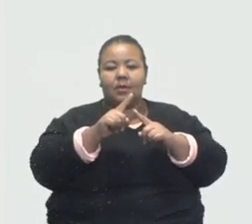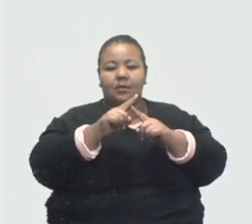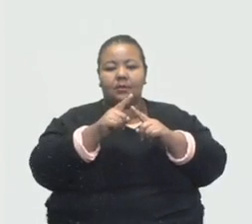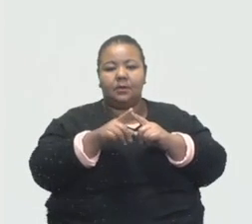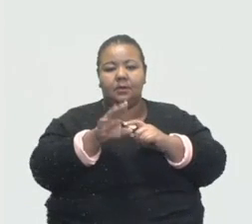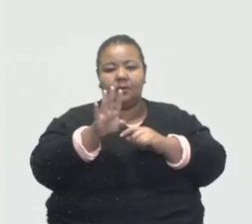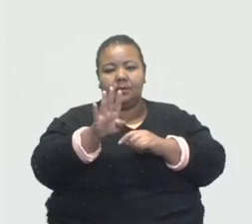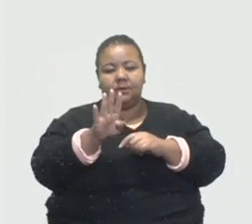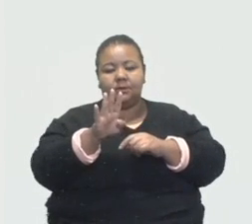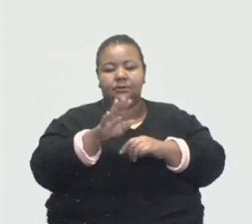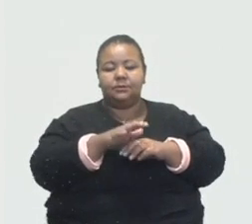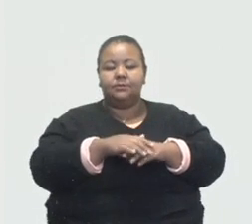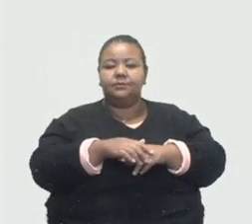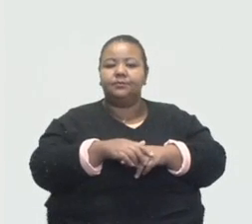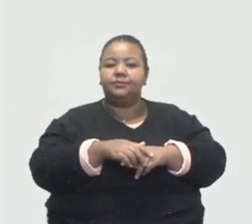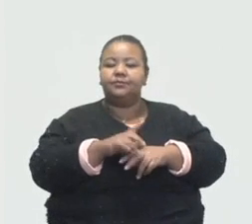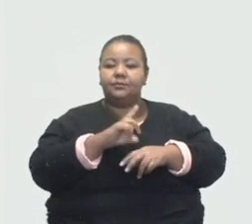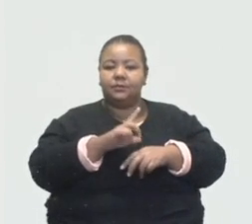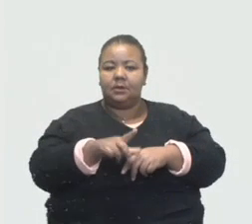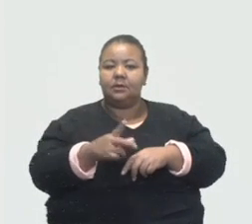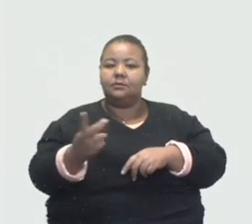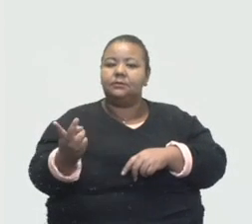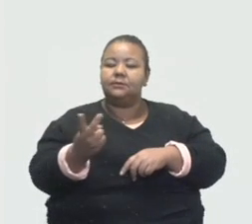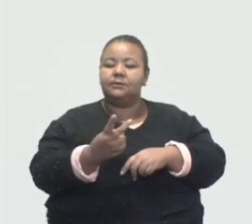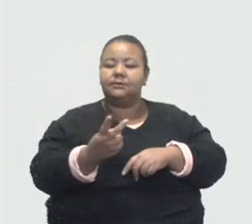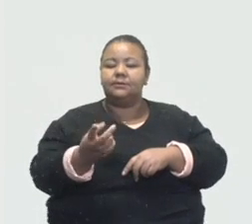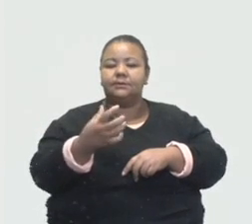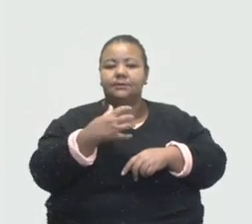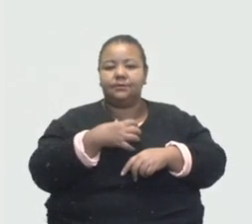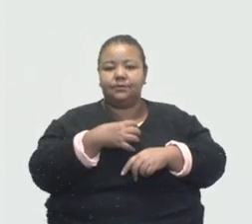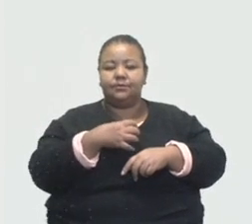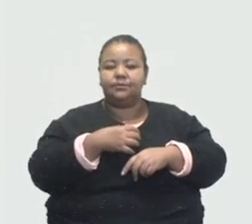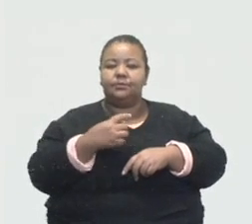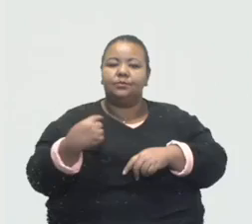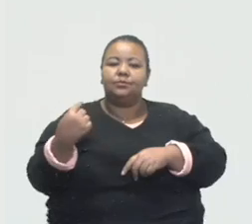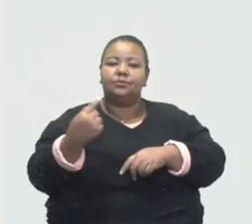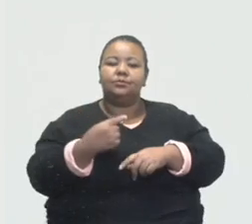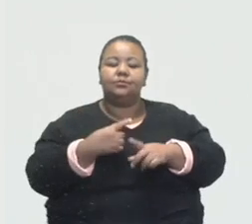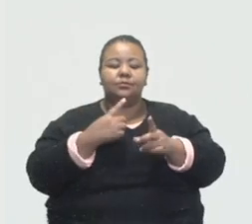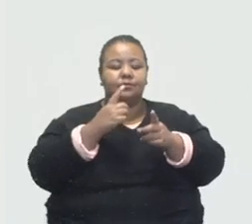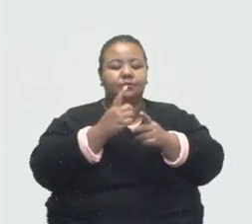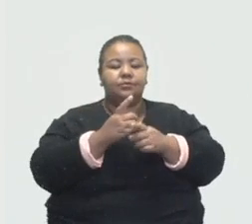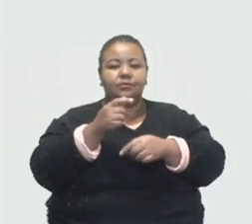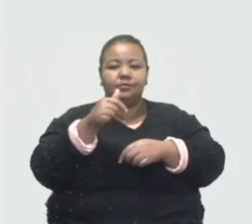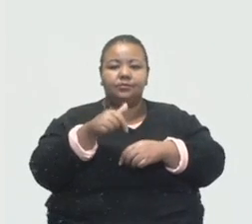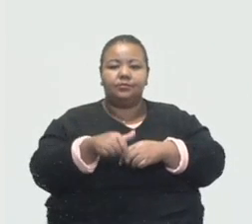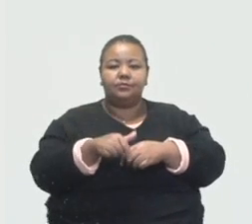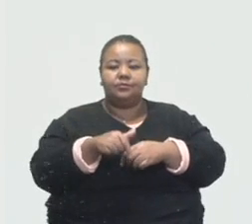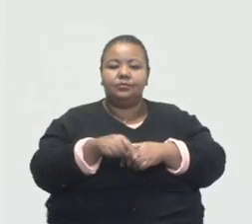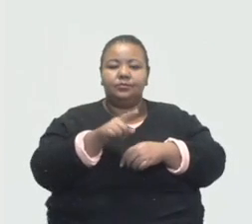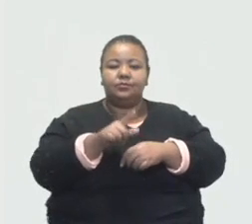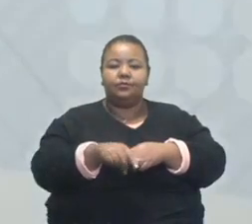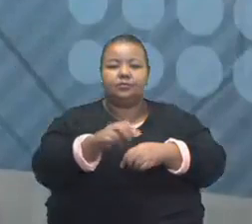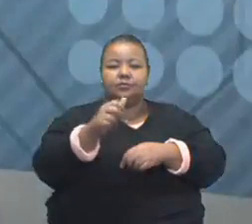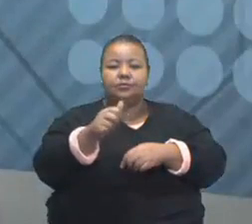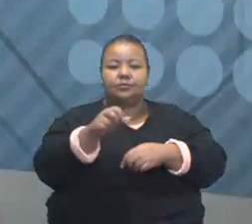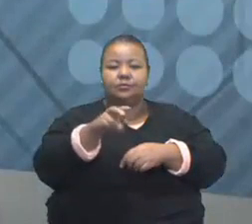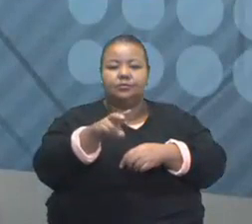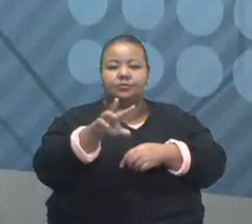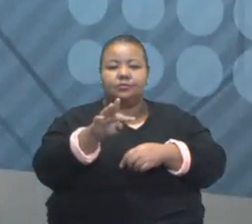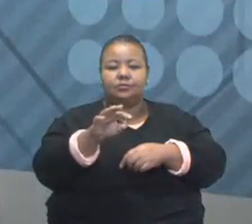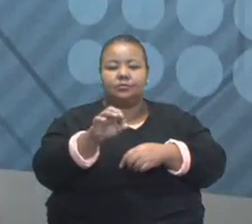4. Então, nós temos essas duas situações. Nós encontramos aqui o nosso autovalor